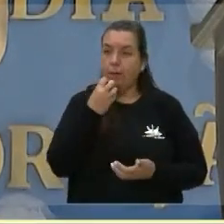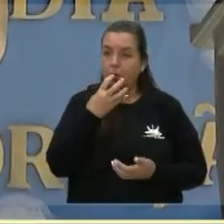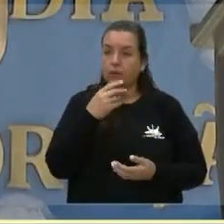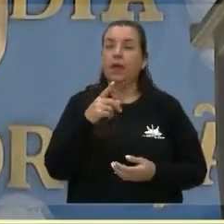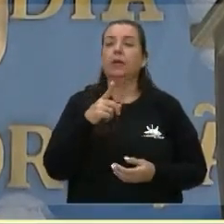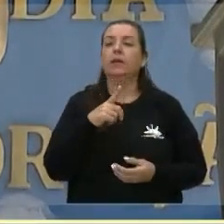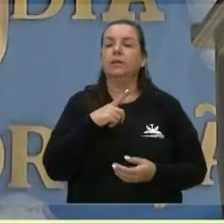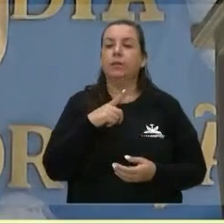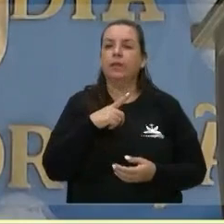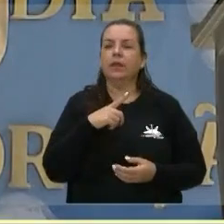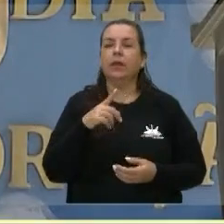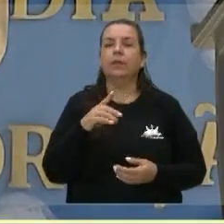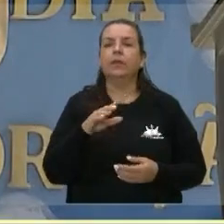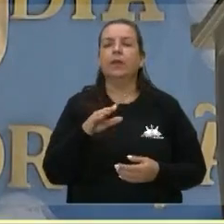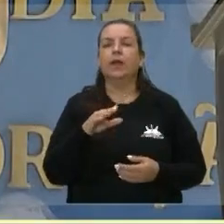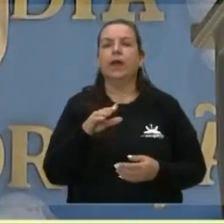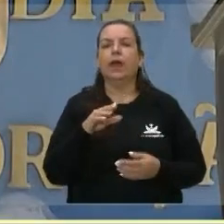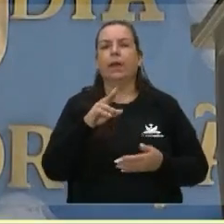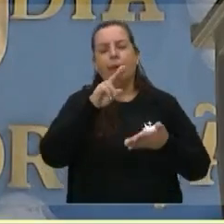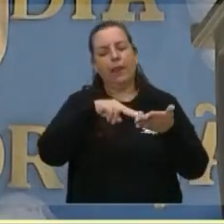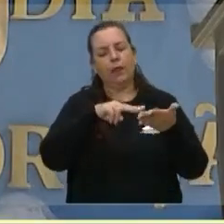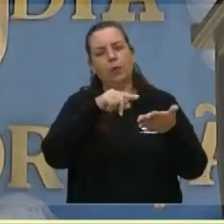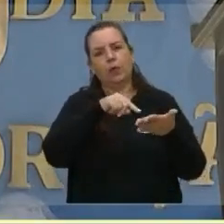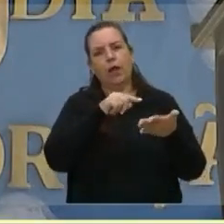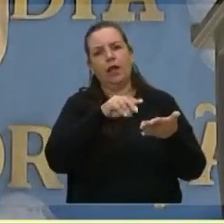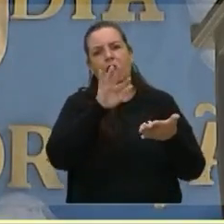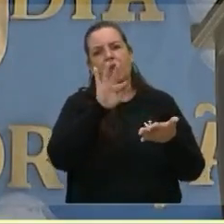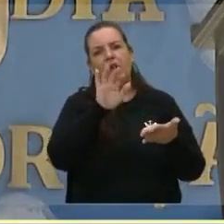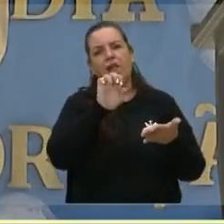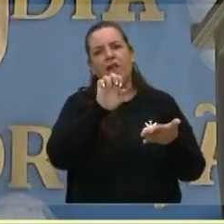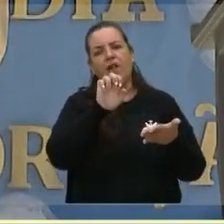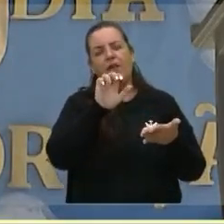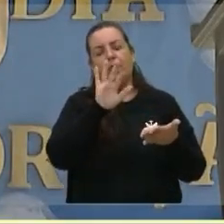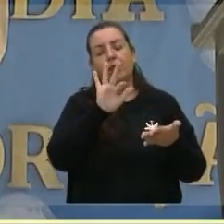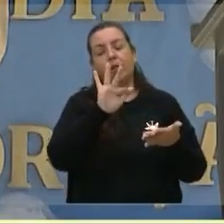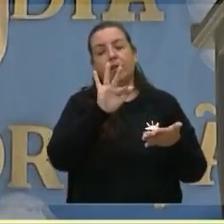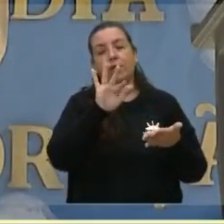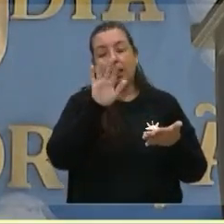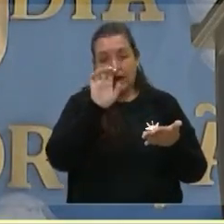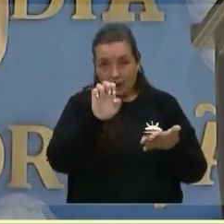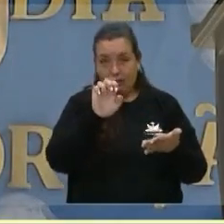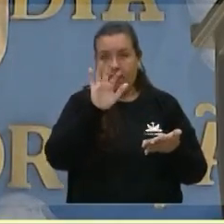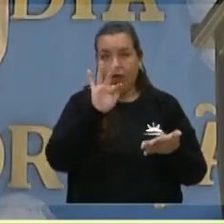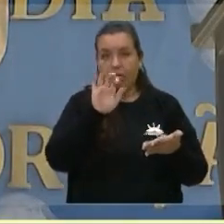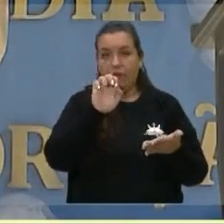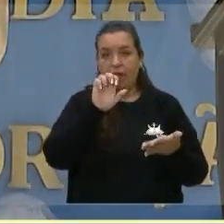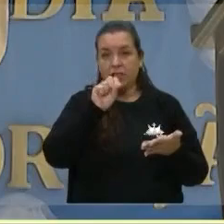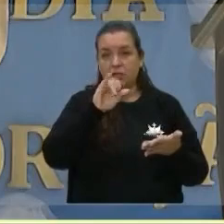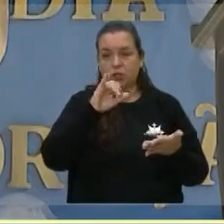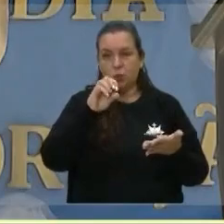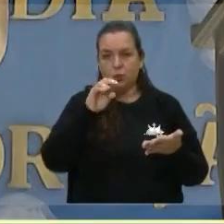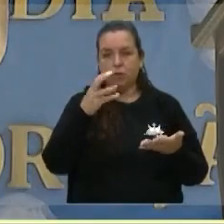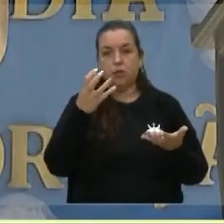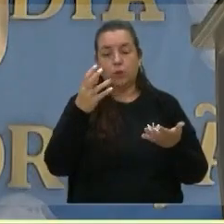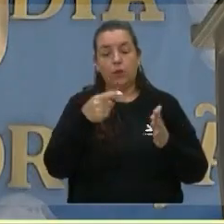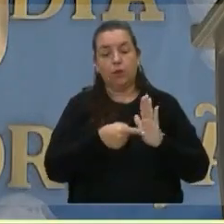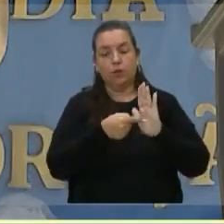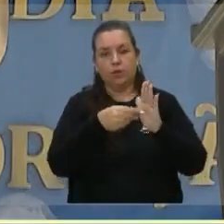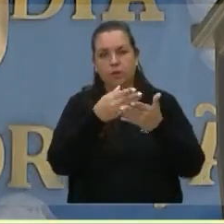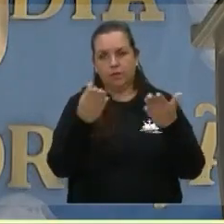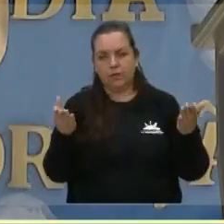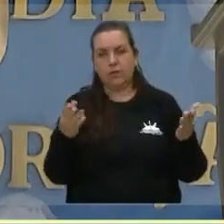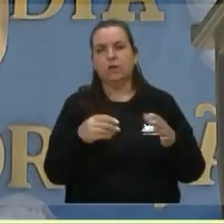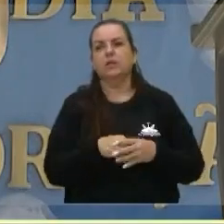ver com Efésios, capítulo 4, versículo 32. E quero mostrar que a